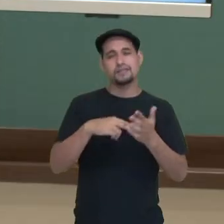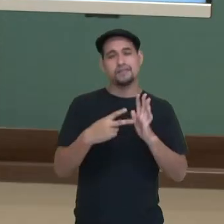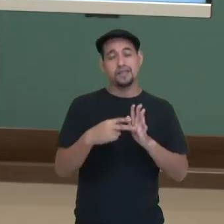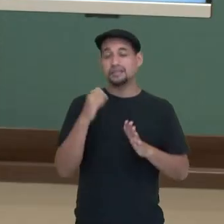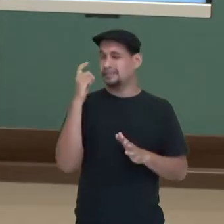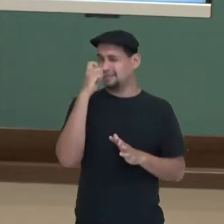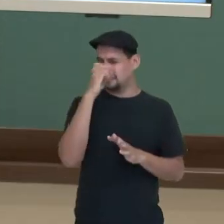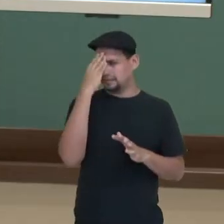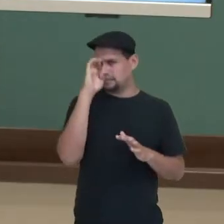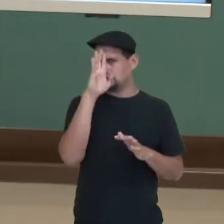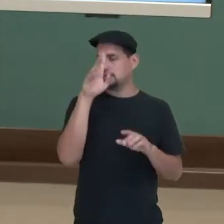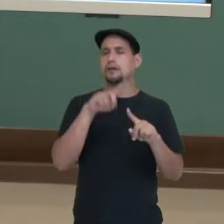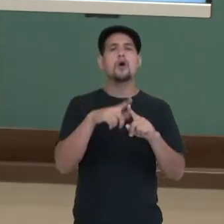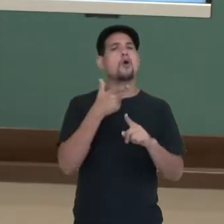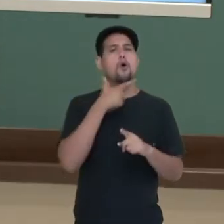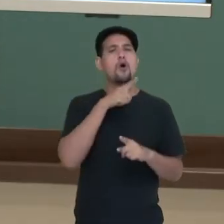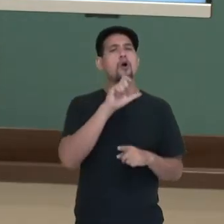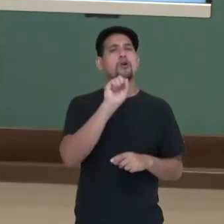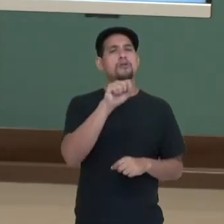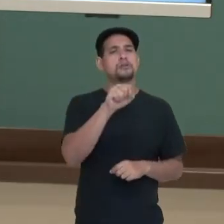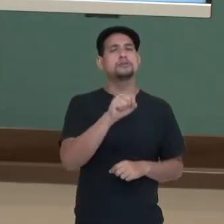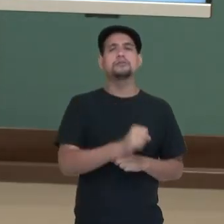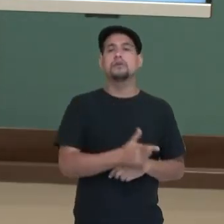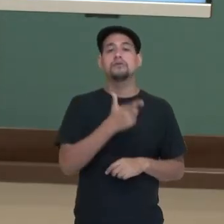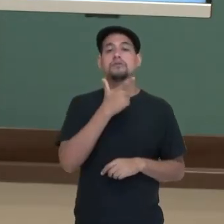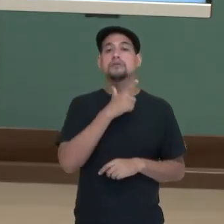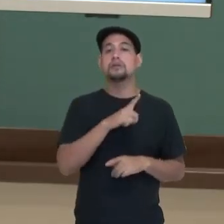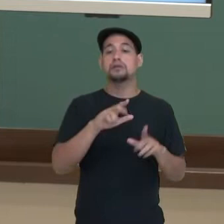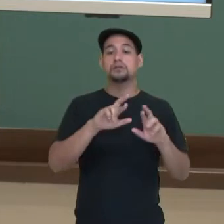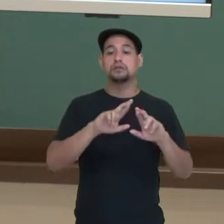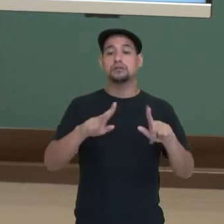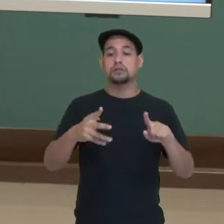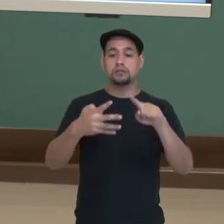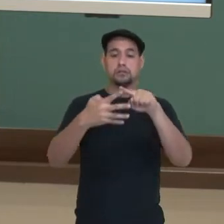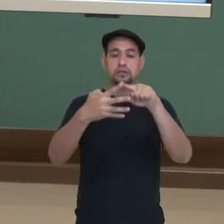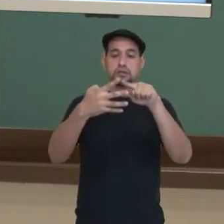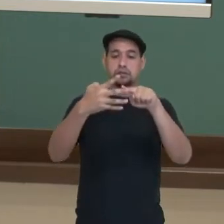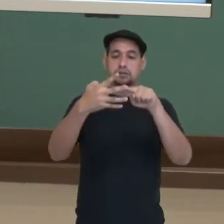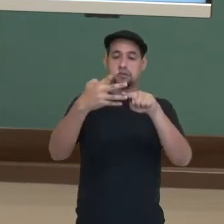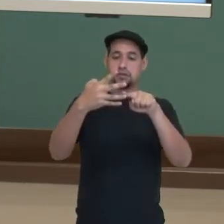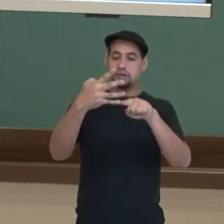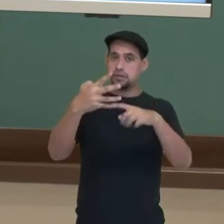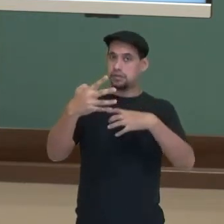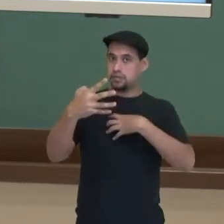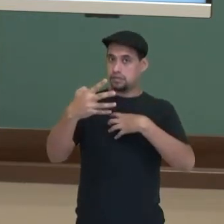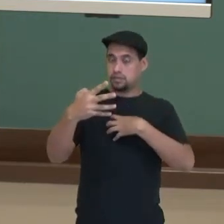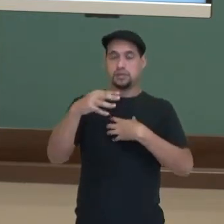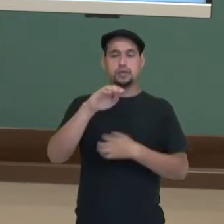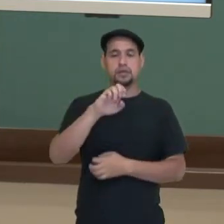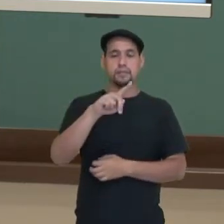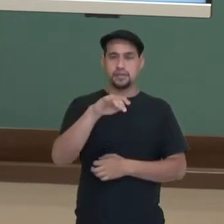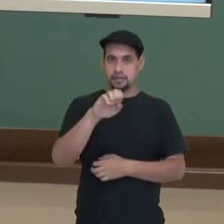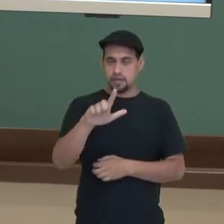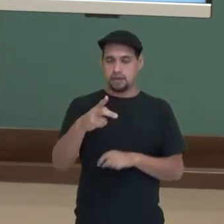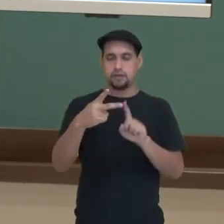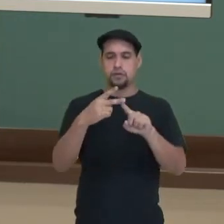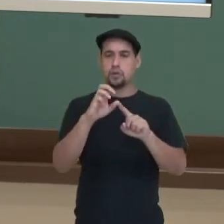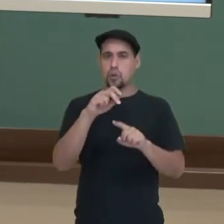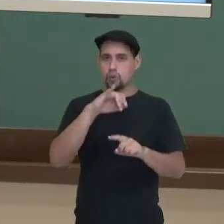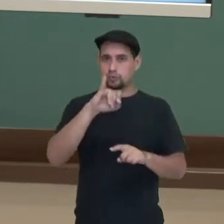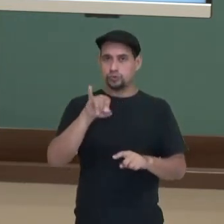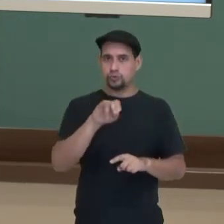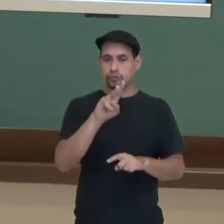complexos. Então, eles conseguiram dividir em 4 tipos de tecido. Tecido epitelial, tecido conjuntivo,